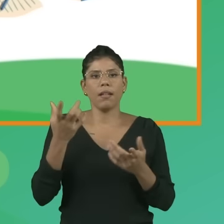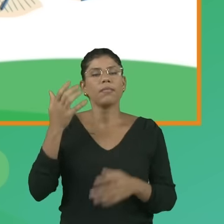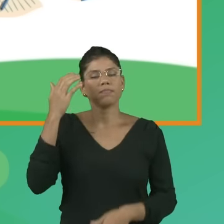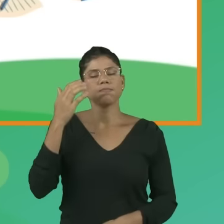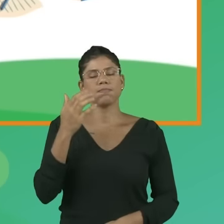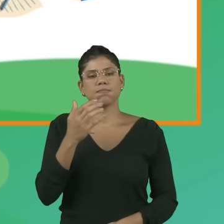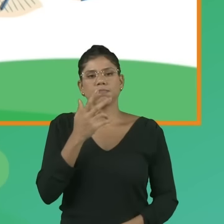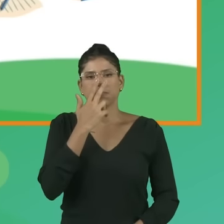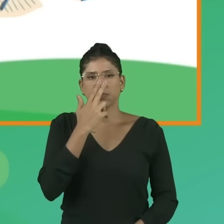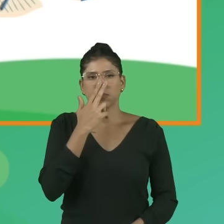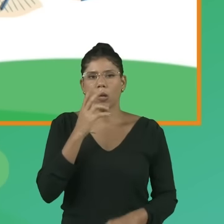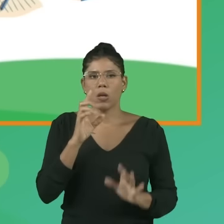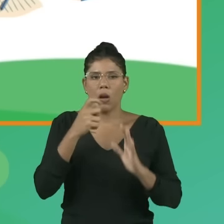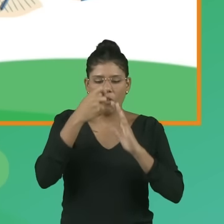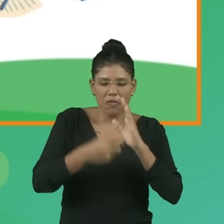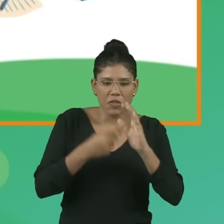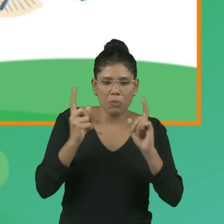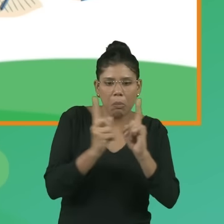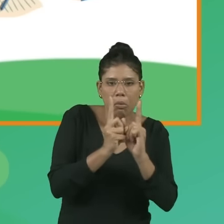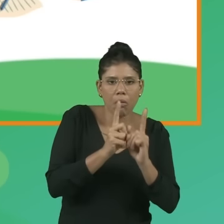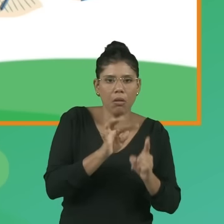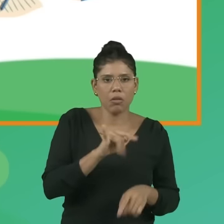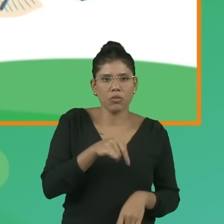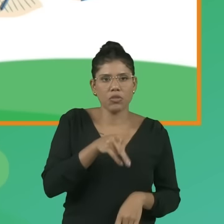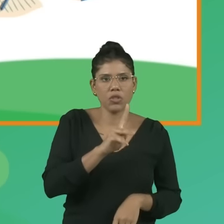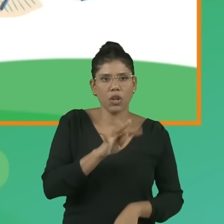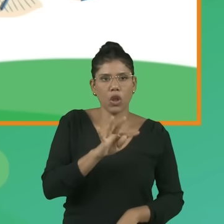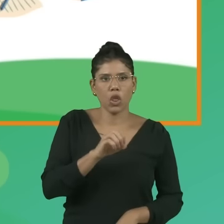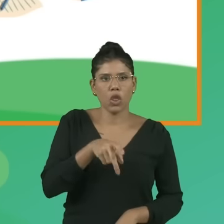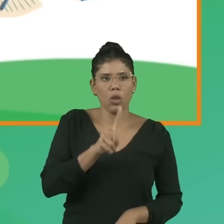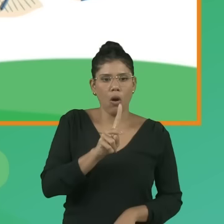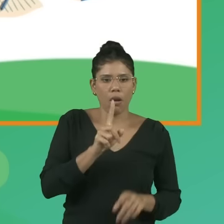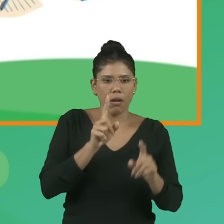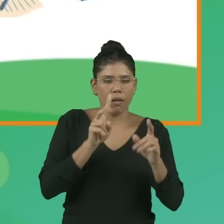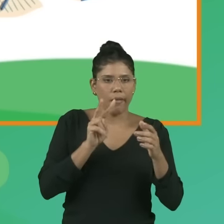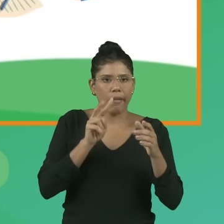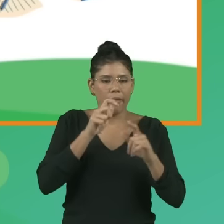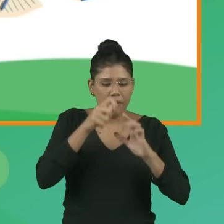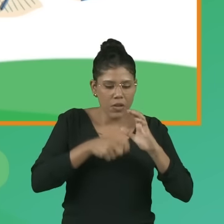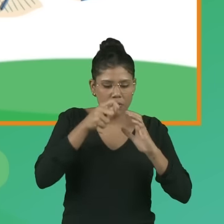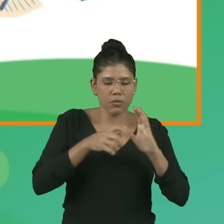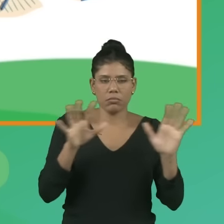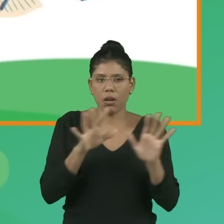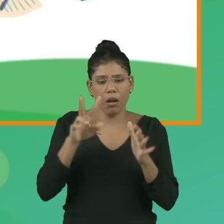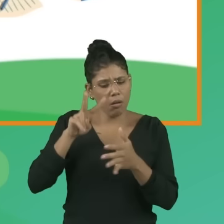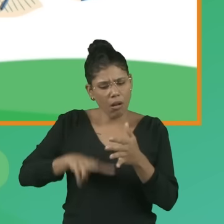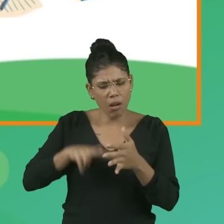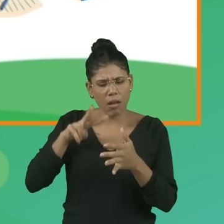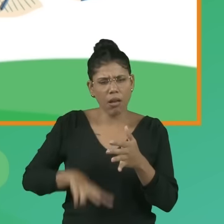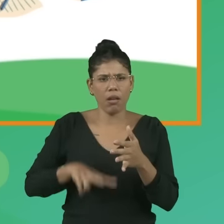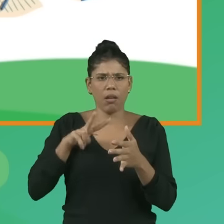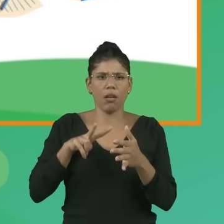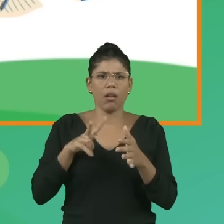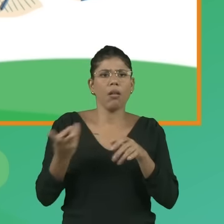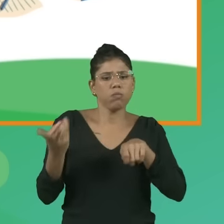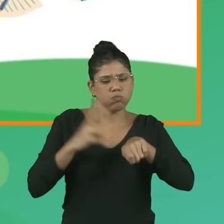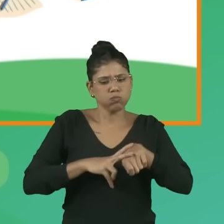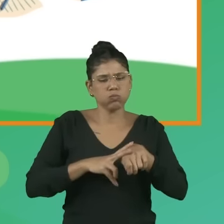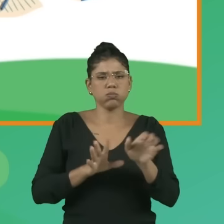dos vídeos curtinhos do TikTok, do YouTube e também ver outras formas de leitura de mundo